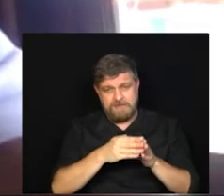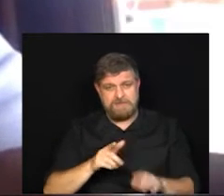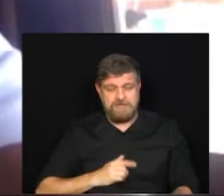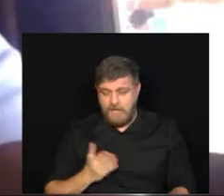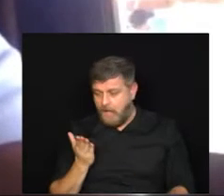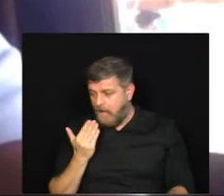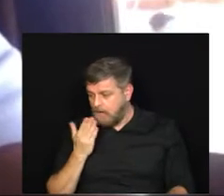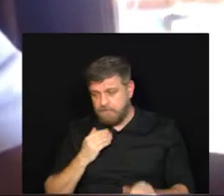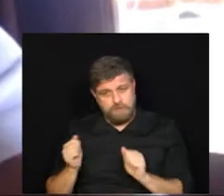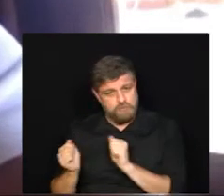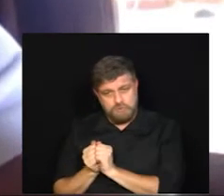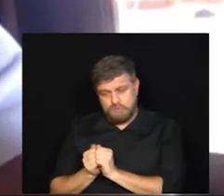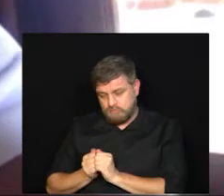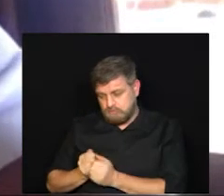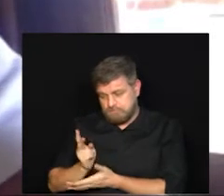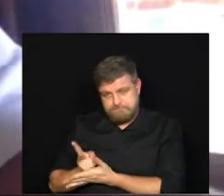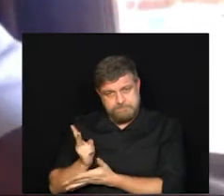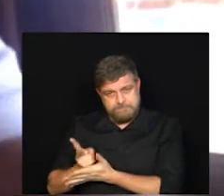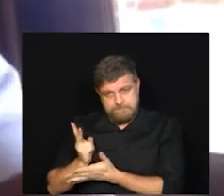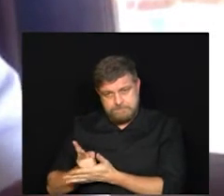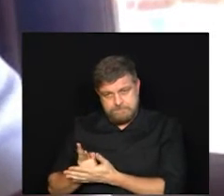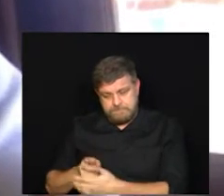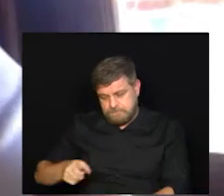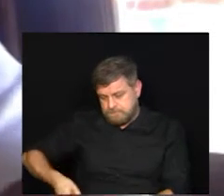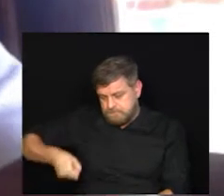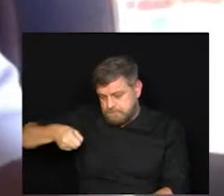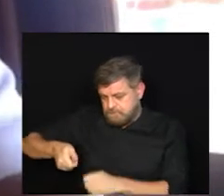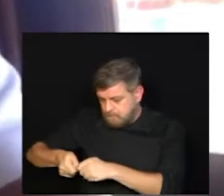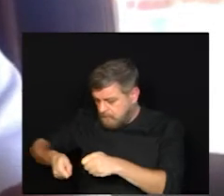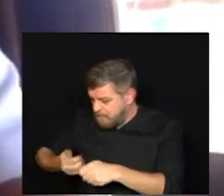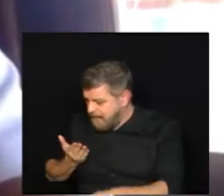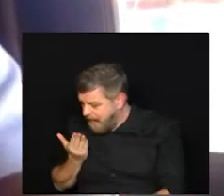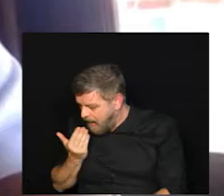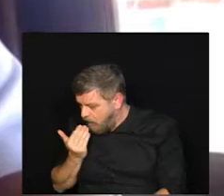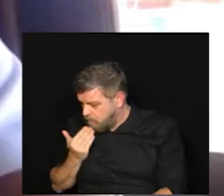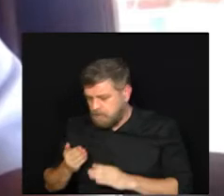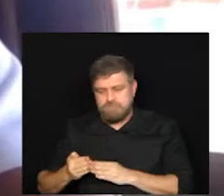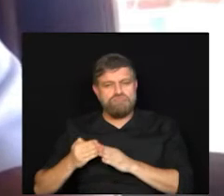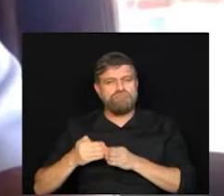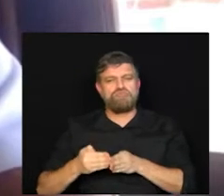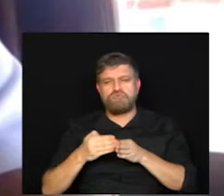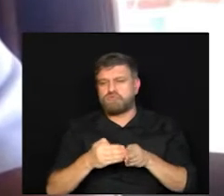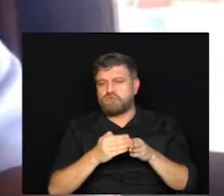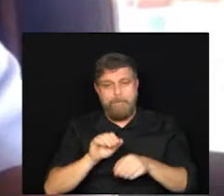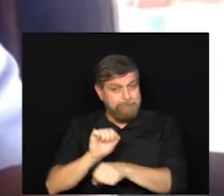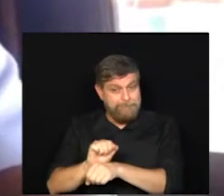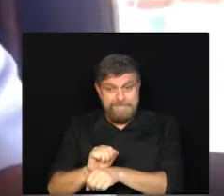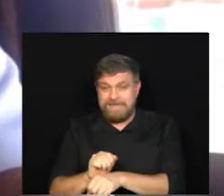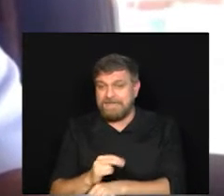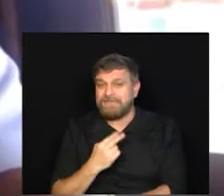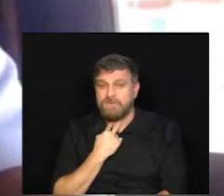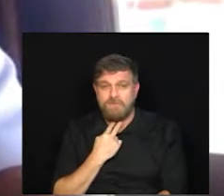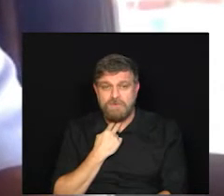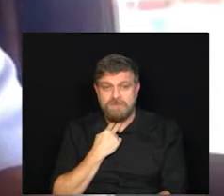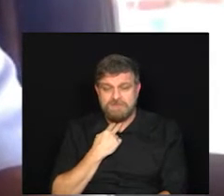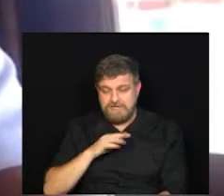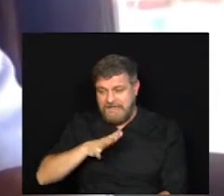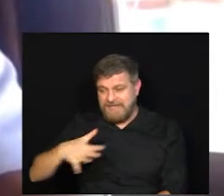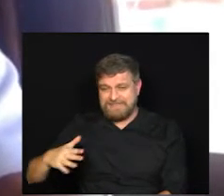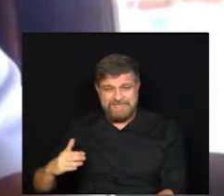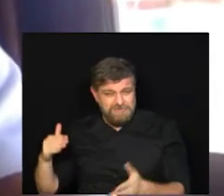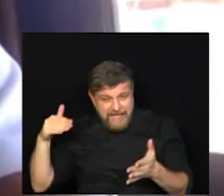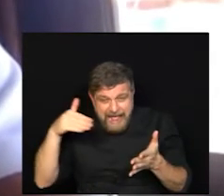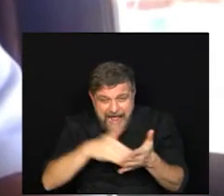seu alimento, a sua água, tudo direitinho, não tem parada. É largar em Santos e chegar no Rio de